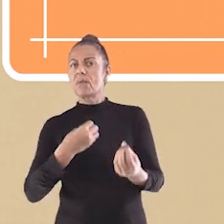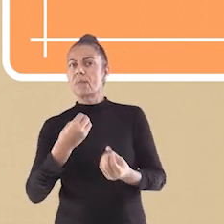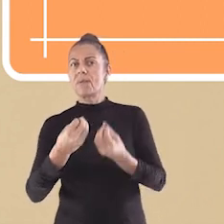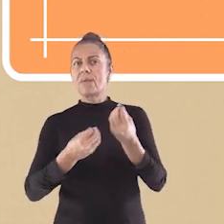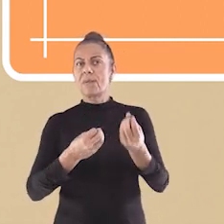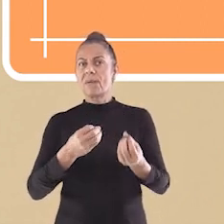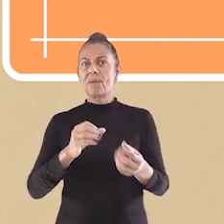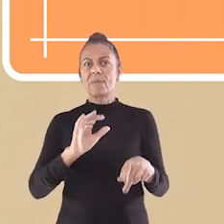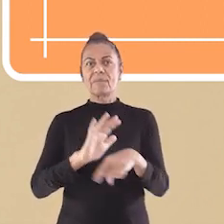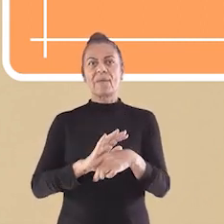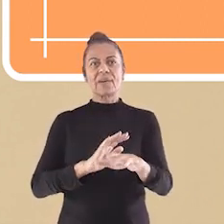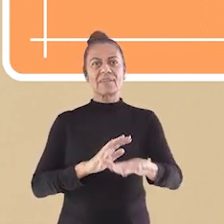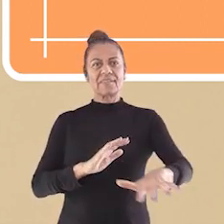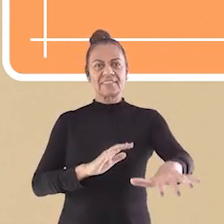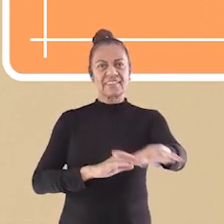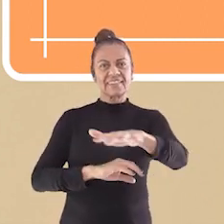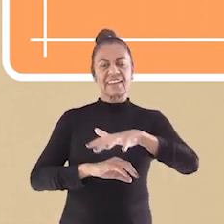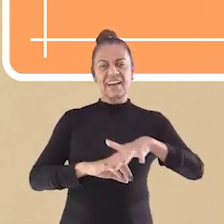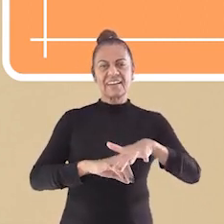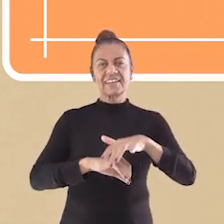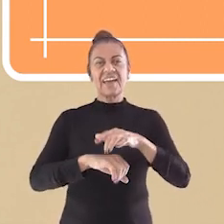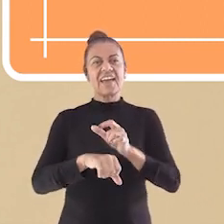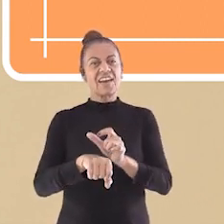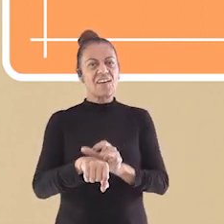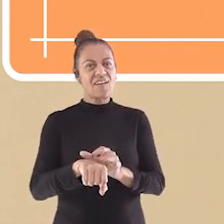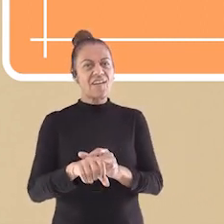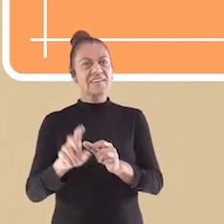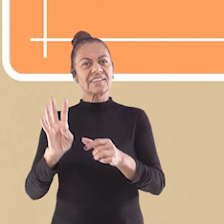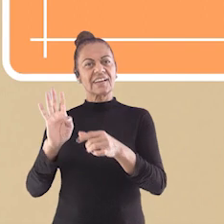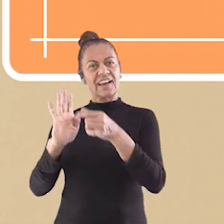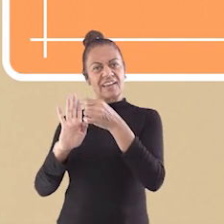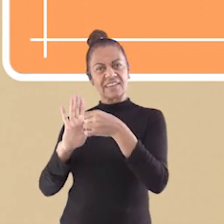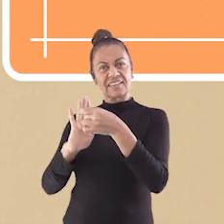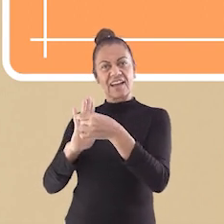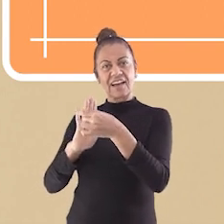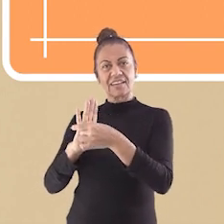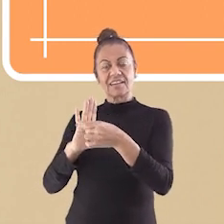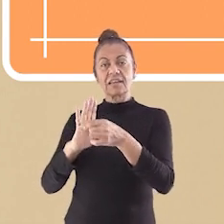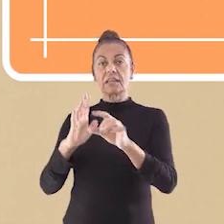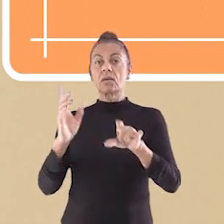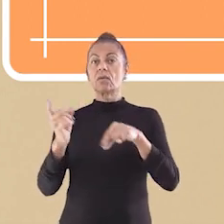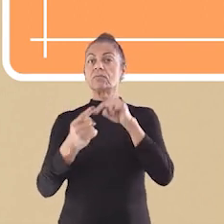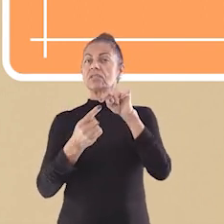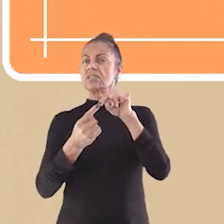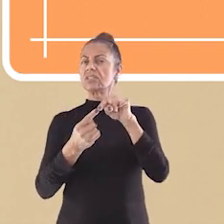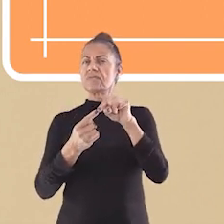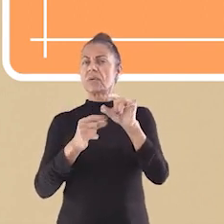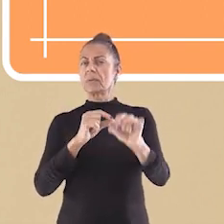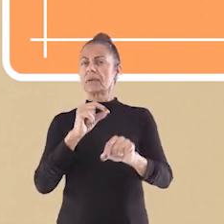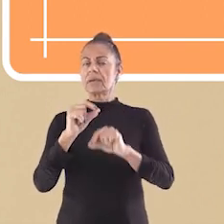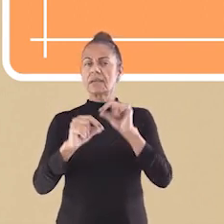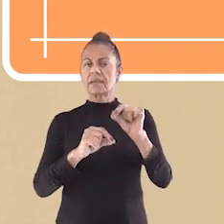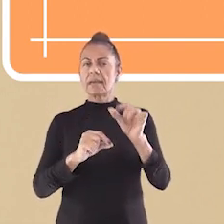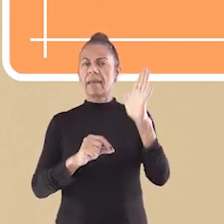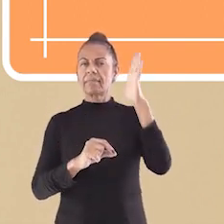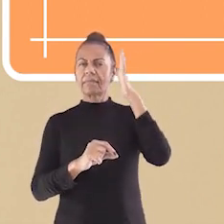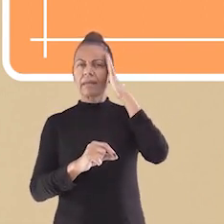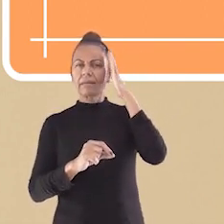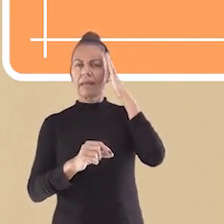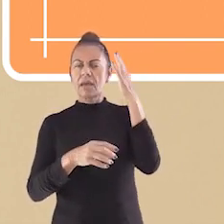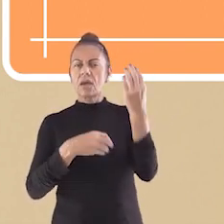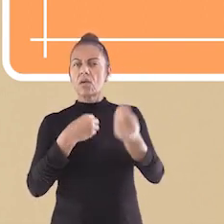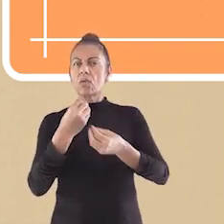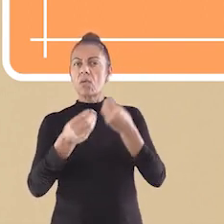relógio, calendário. O objetivo que queremos alcançar com essa aula é compreender as passagens